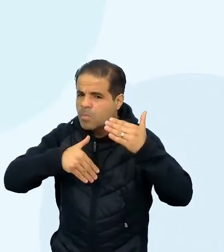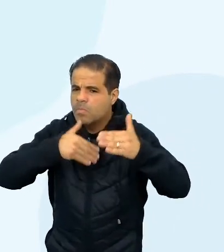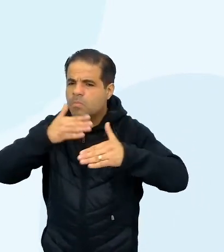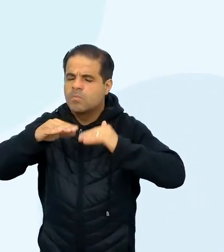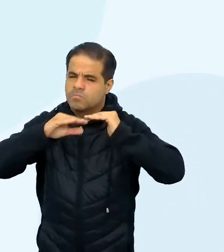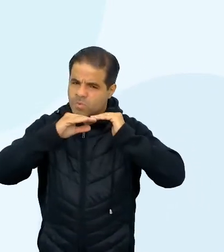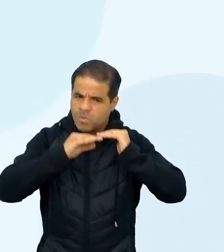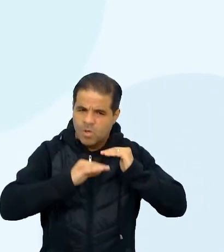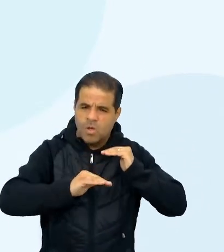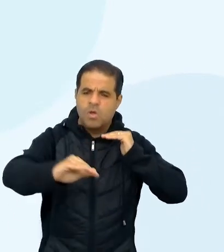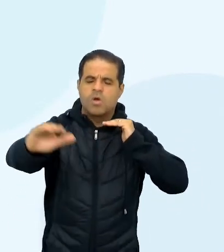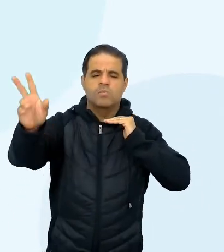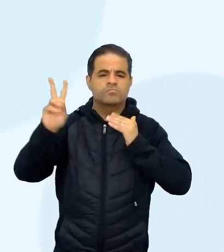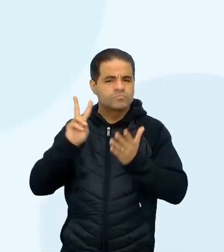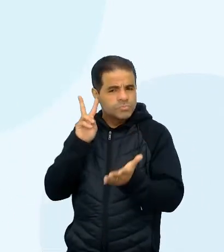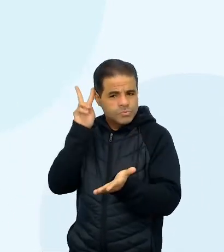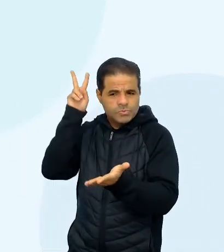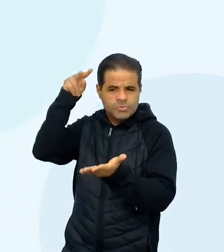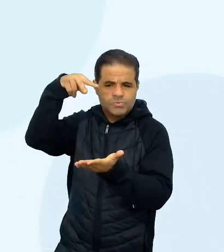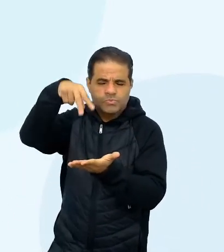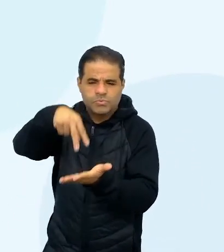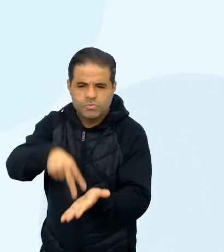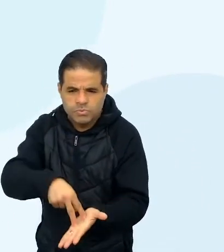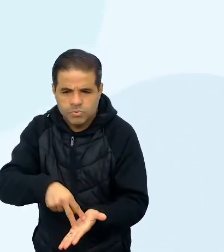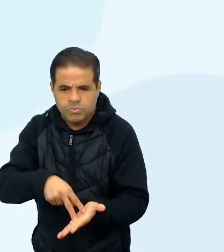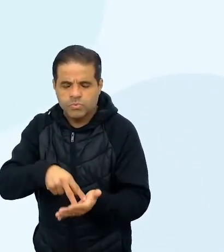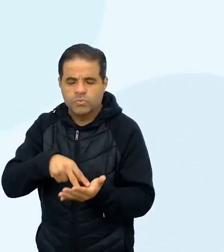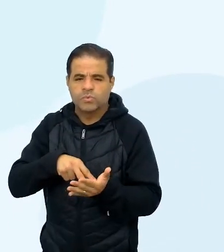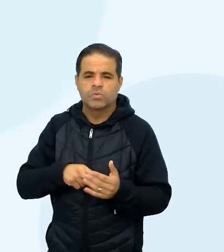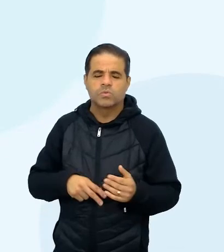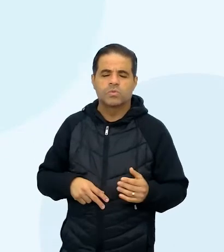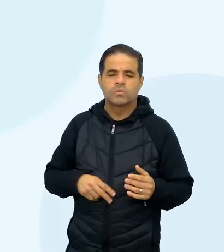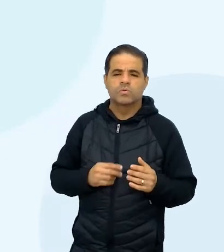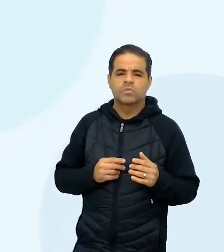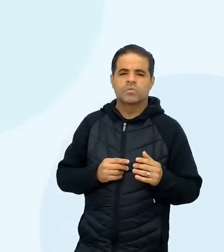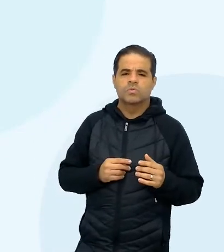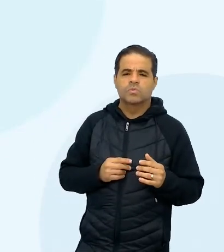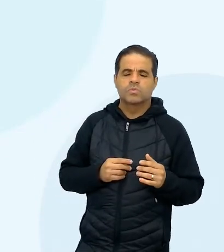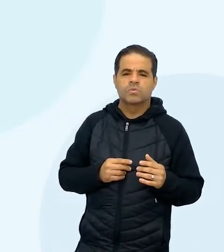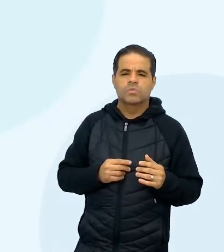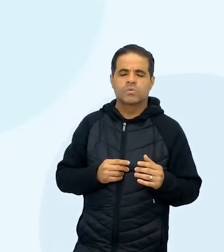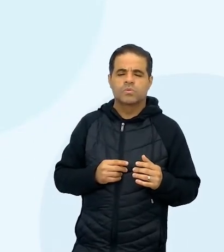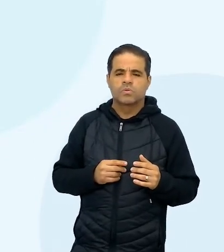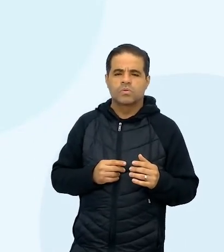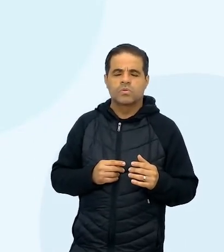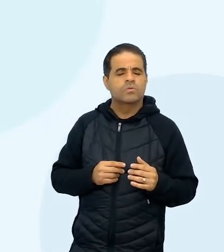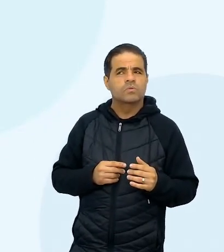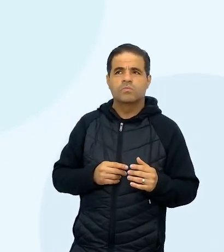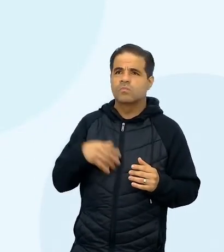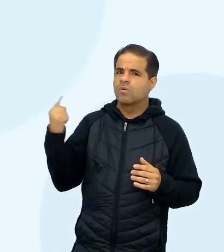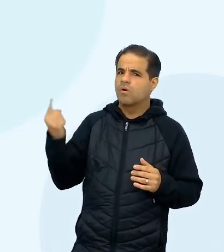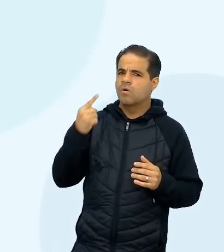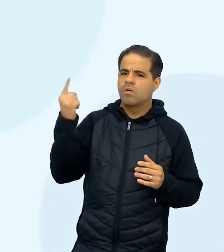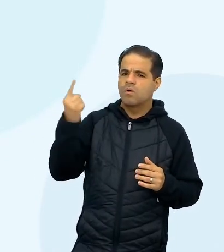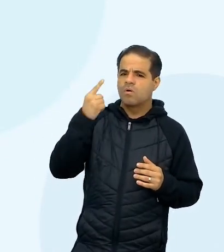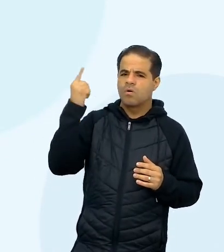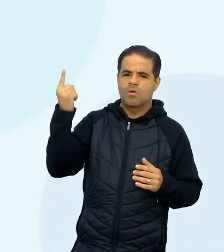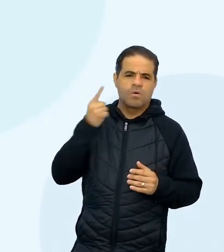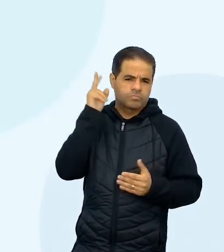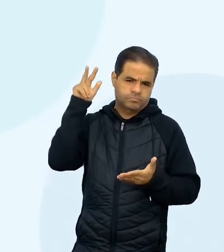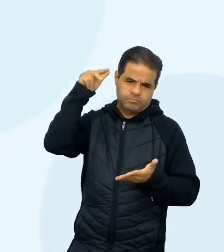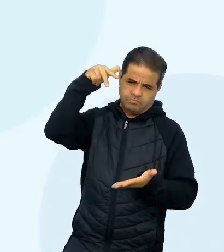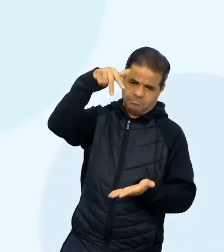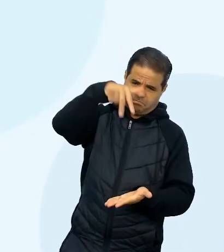solo, no salto, né? Pensando aí nas atletas, quão alto elas pulam, né?